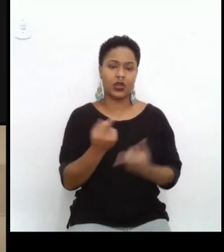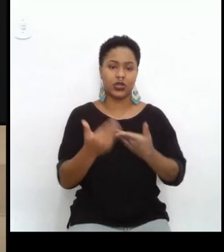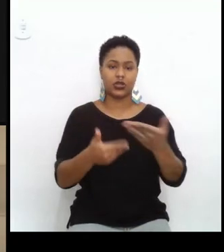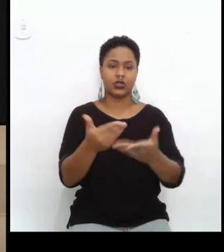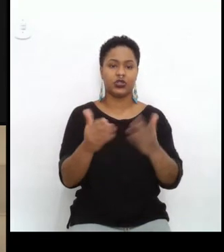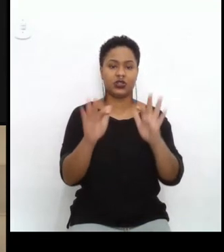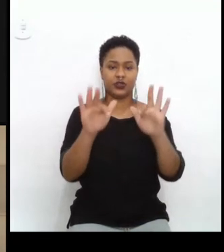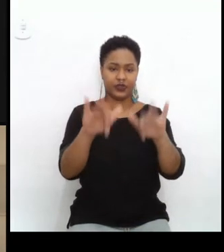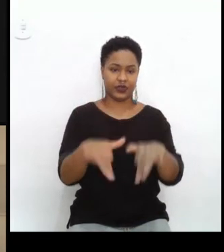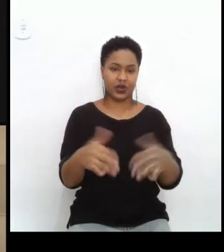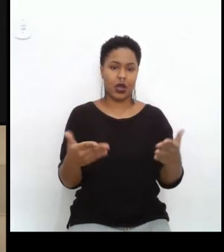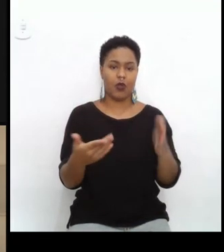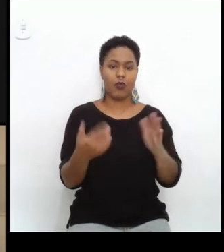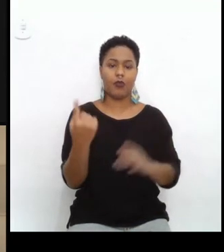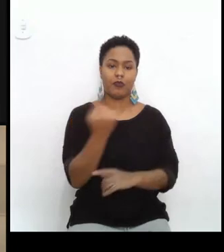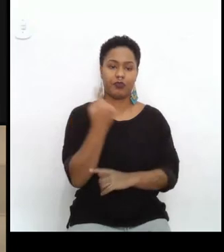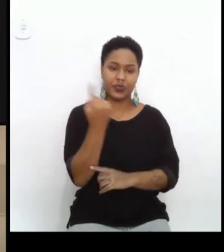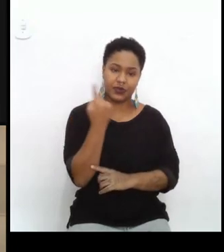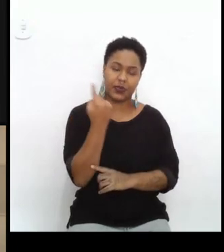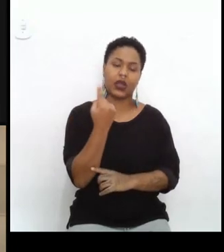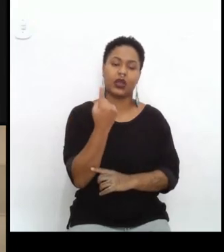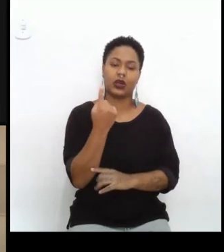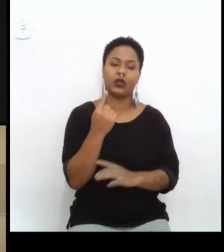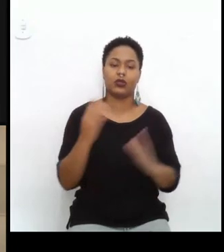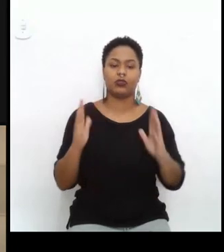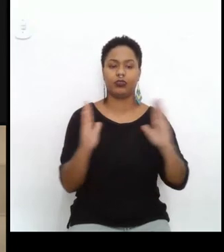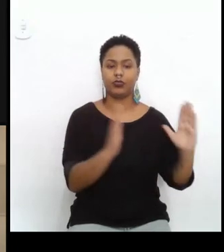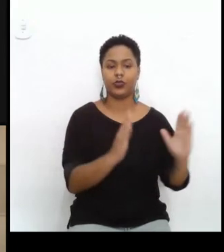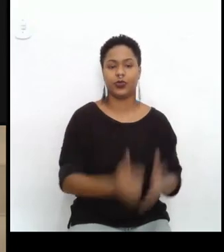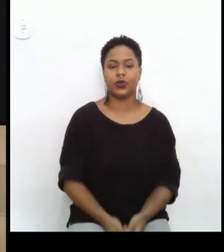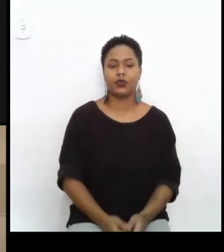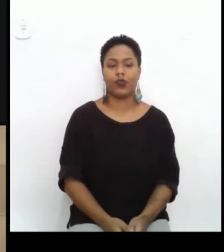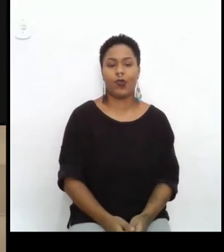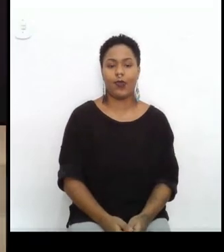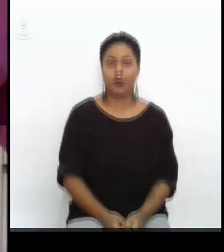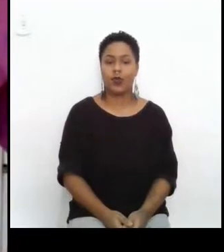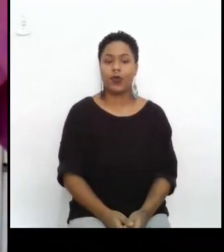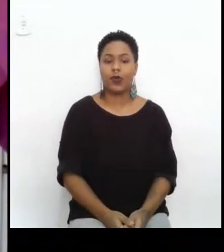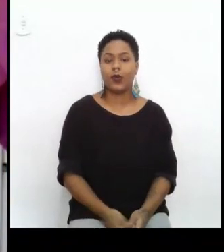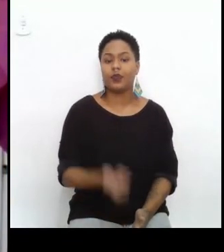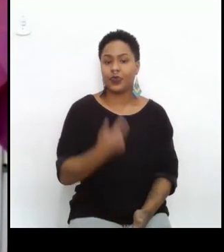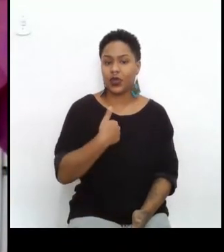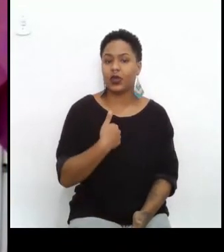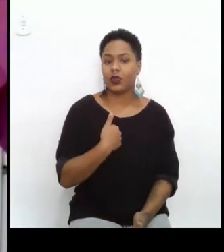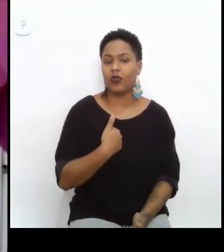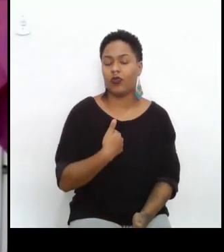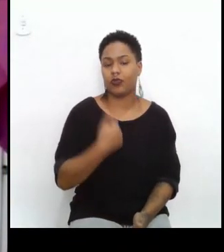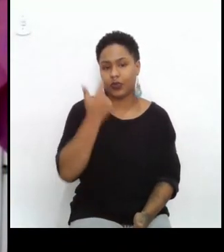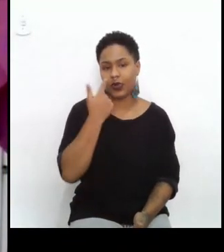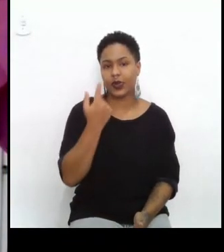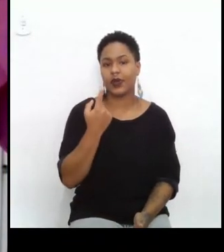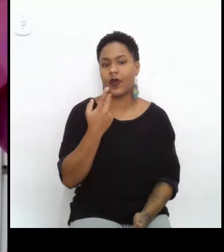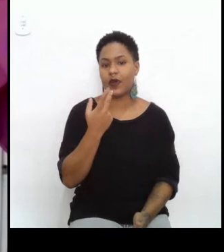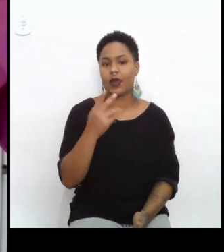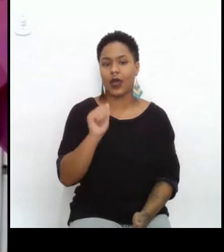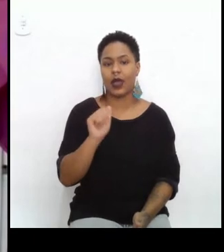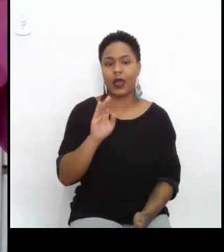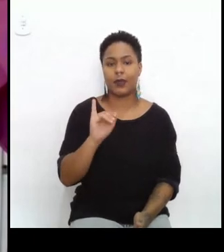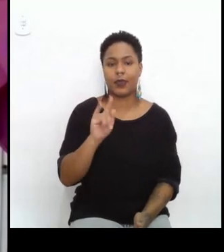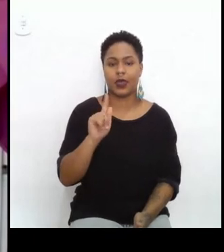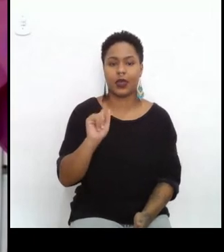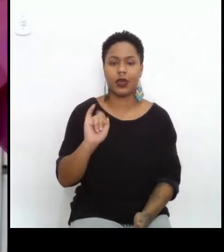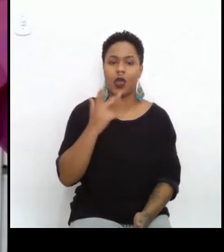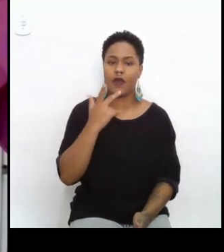fim dessa primeira sessão o Rose deixa a frase da Abigail quando eles